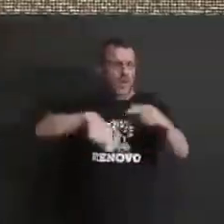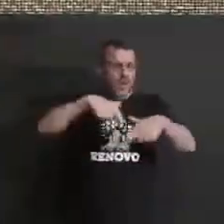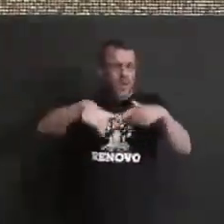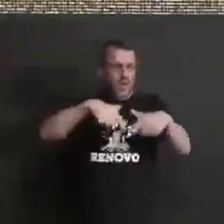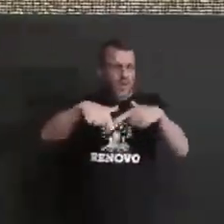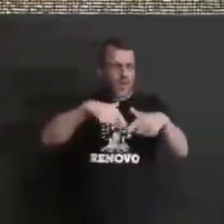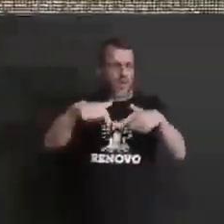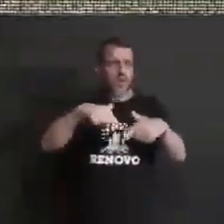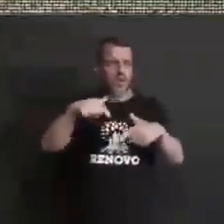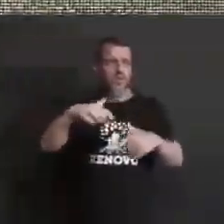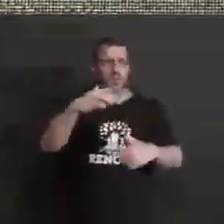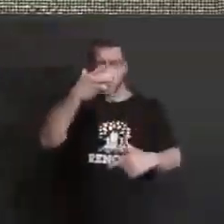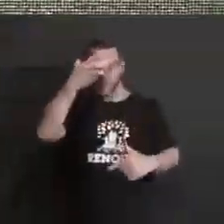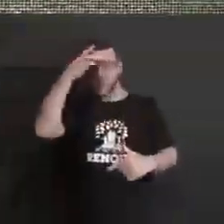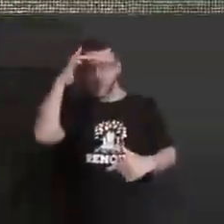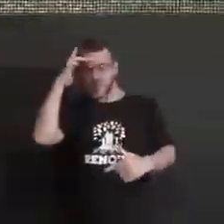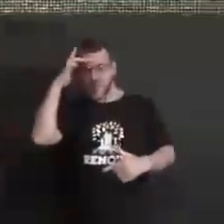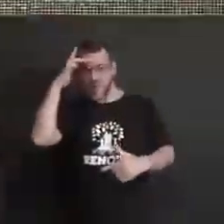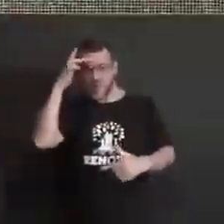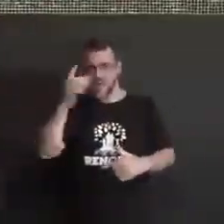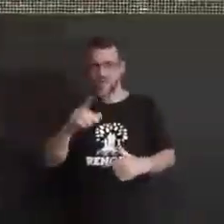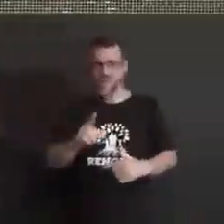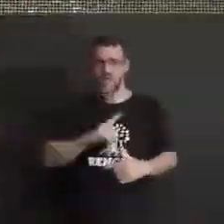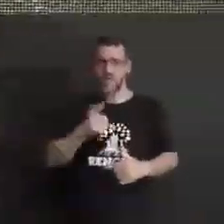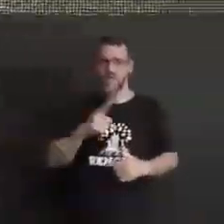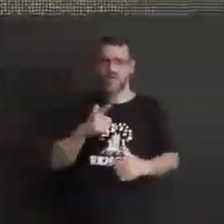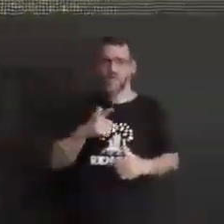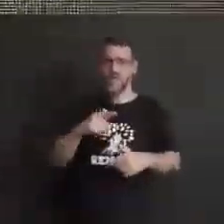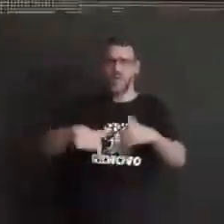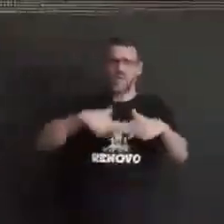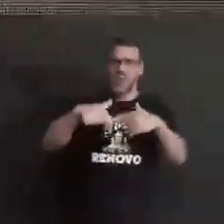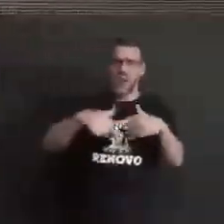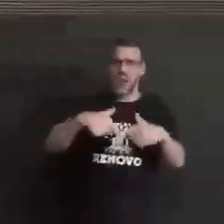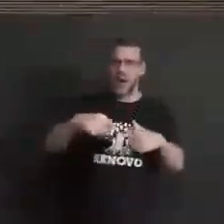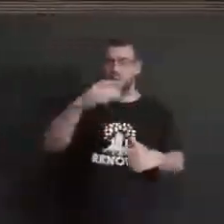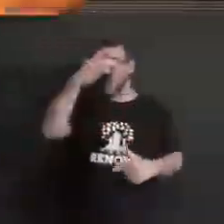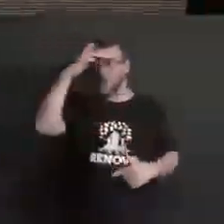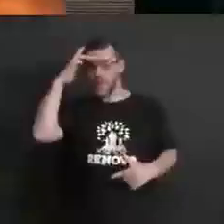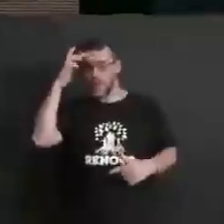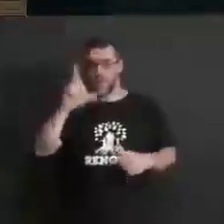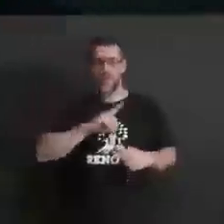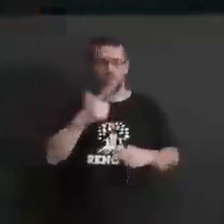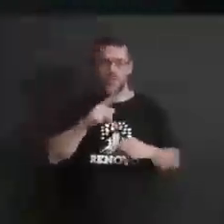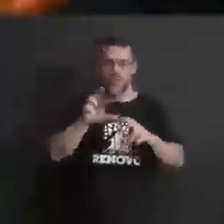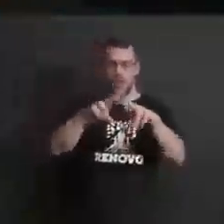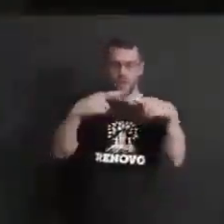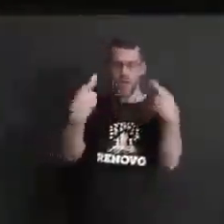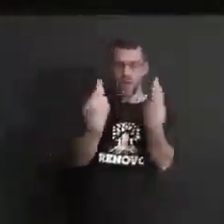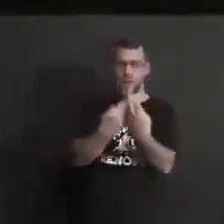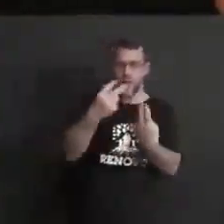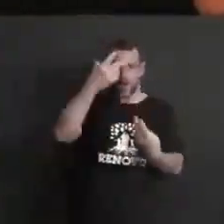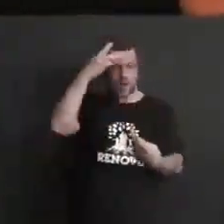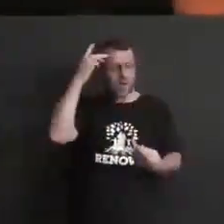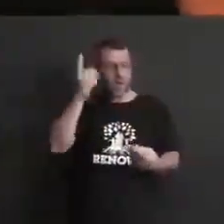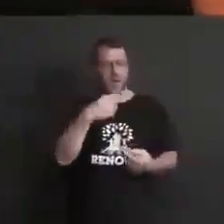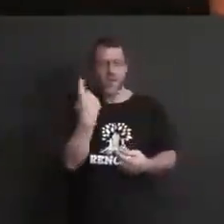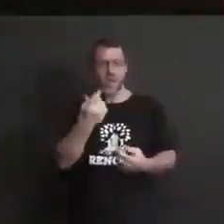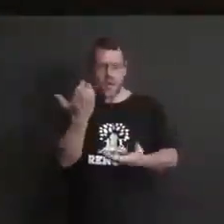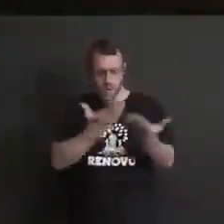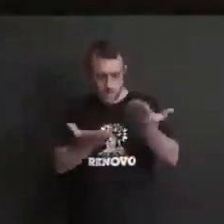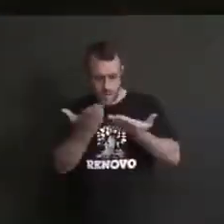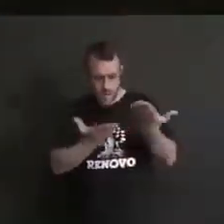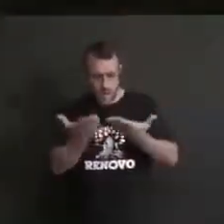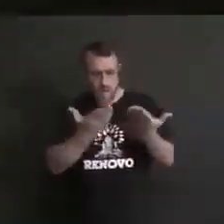gente. Nós não temos um império pessoal. Nós não temos um reino pessoal. Nós servimos ao reino do Senhor.